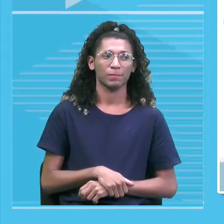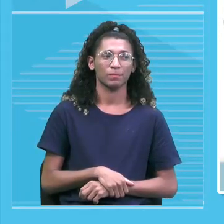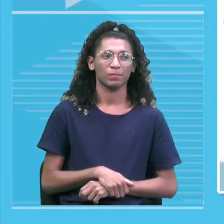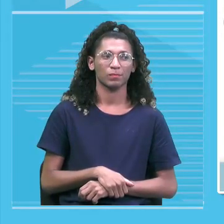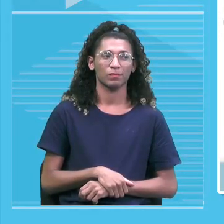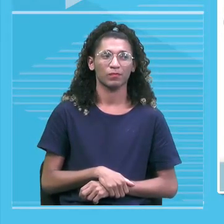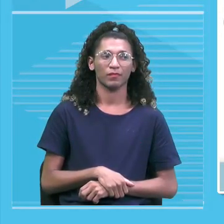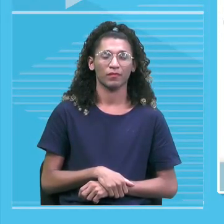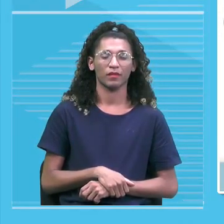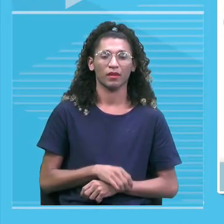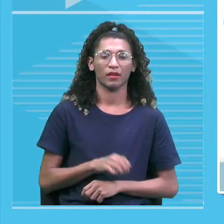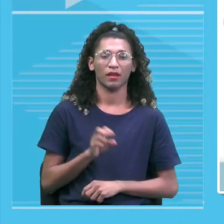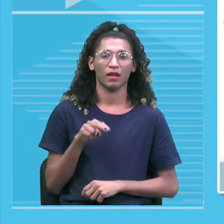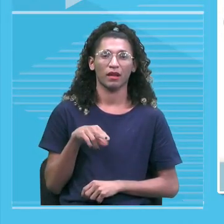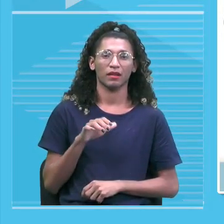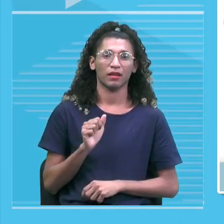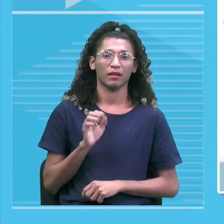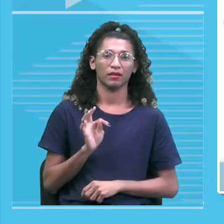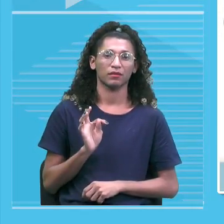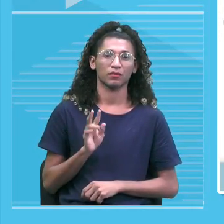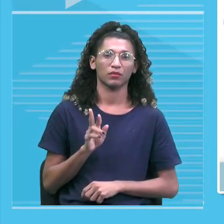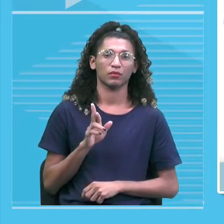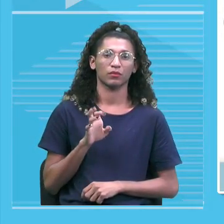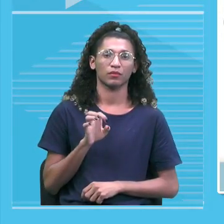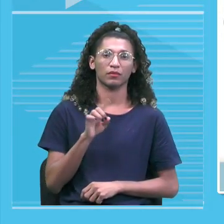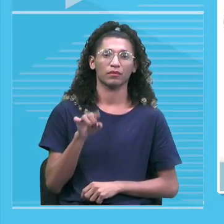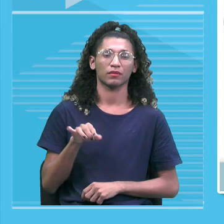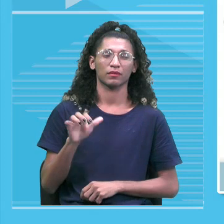quanto à natureza da onda